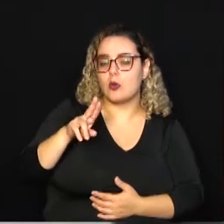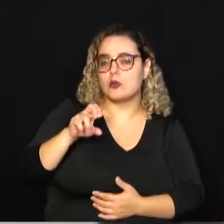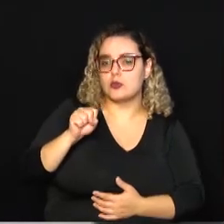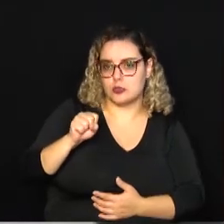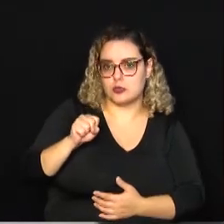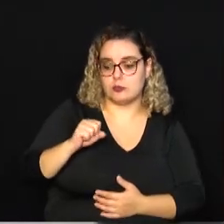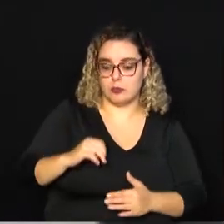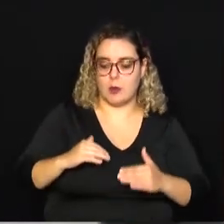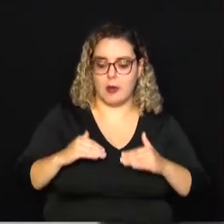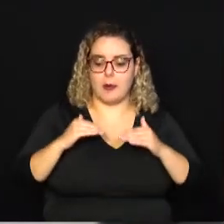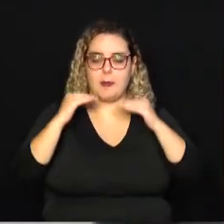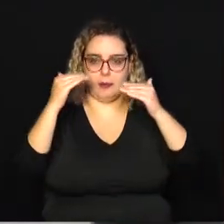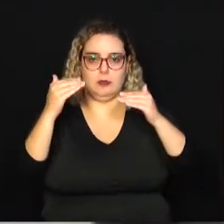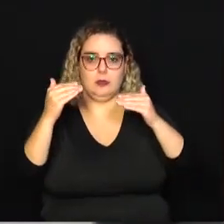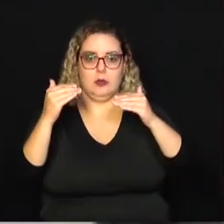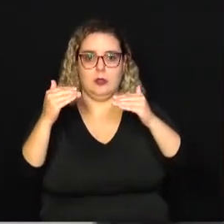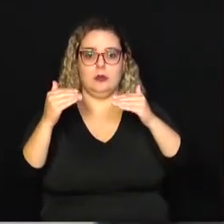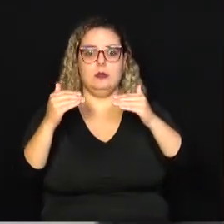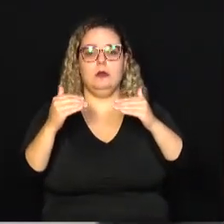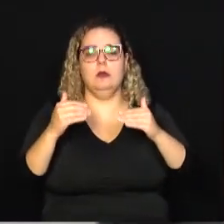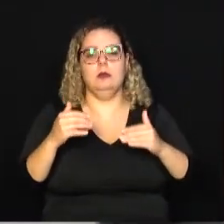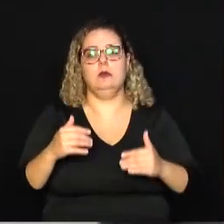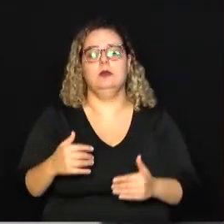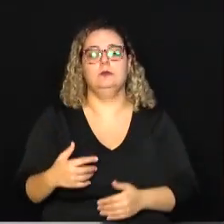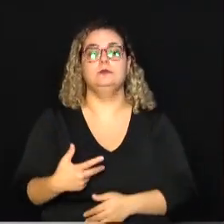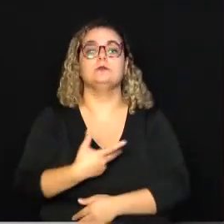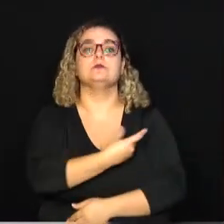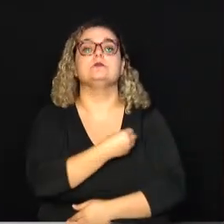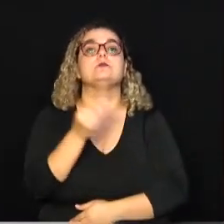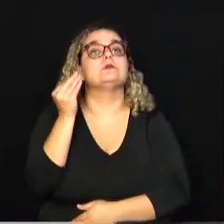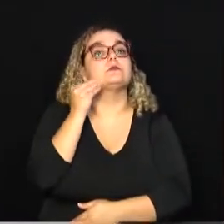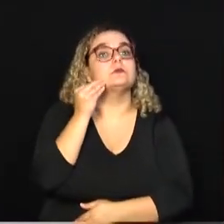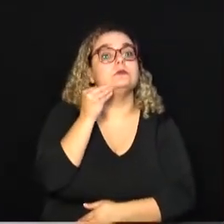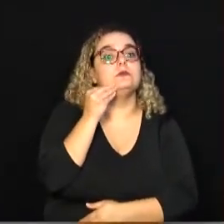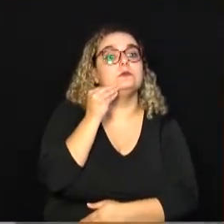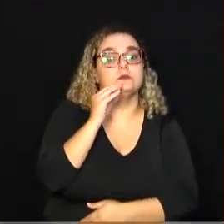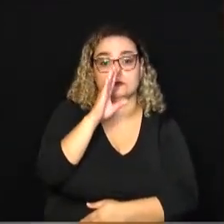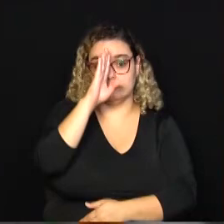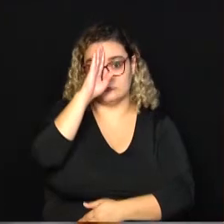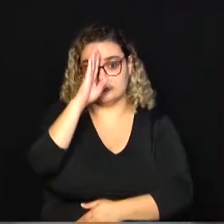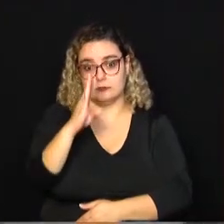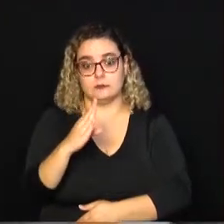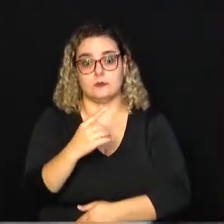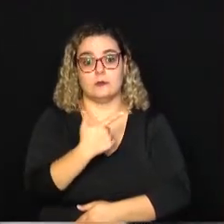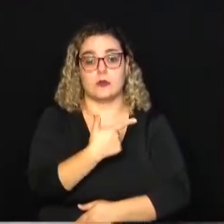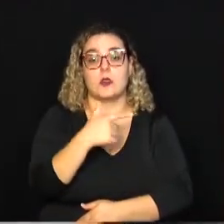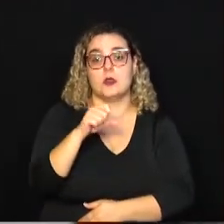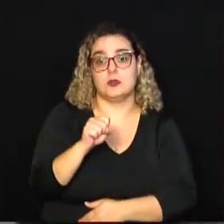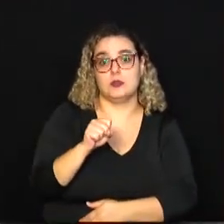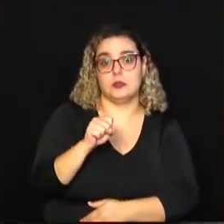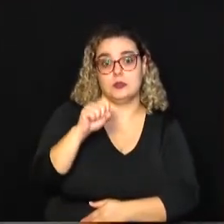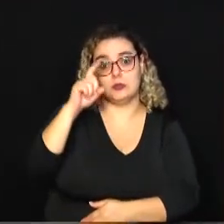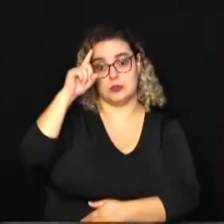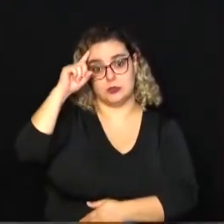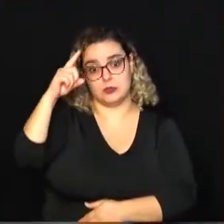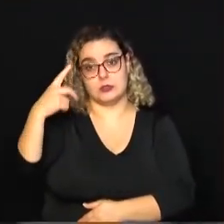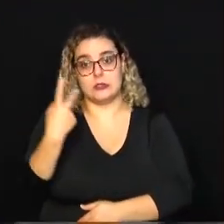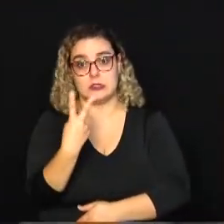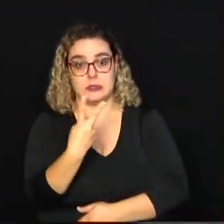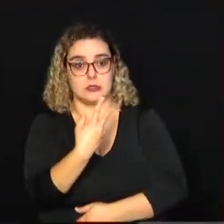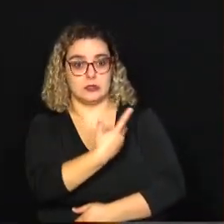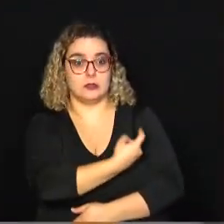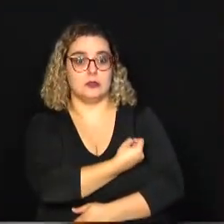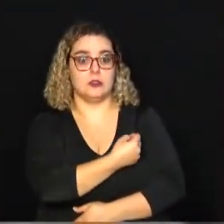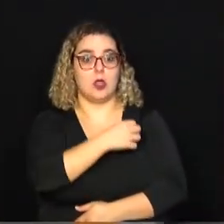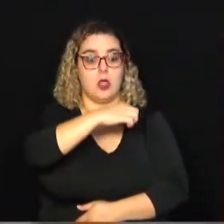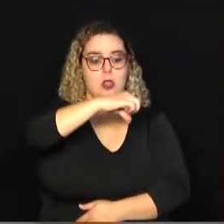a pesquisa colheu anticorpos e testou, principalmente a partir de 28 dias da segunda dose, e viu que